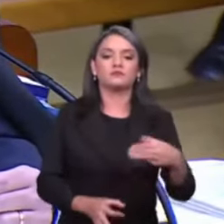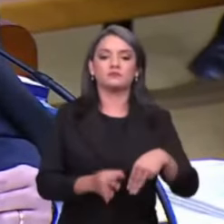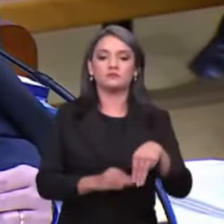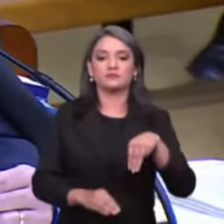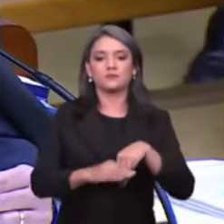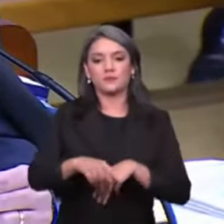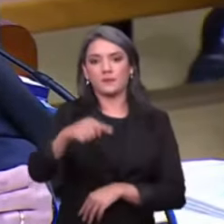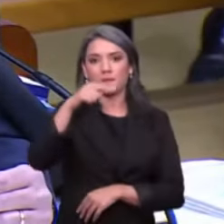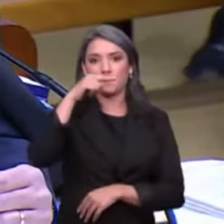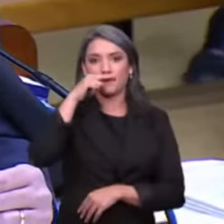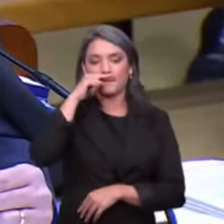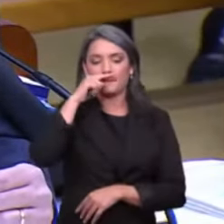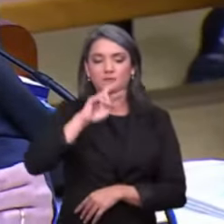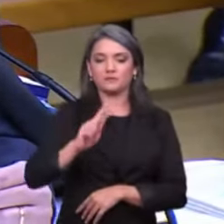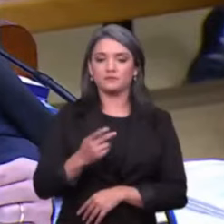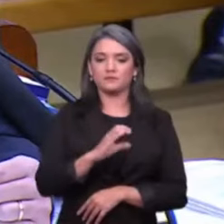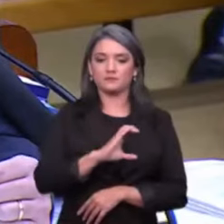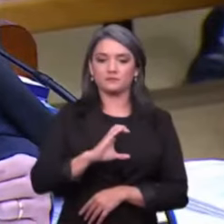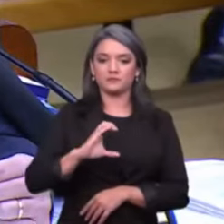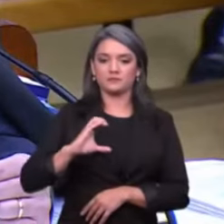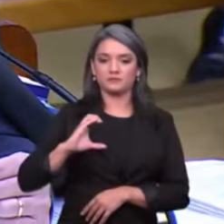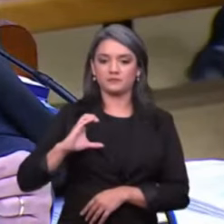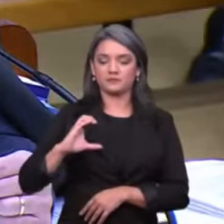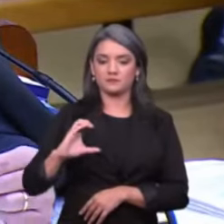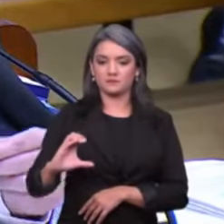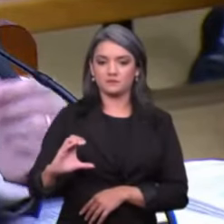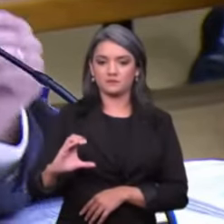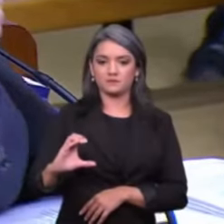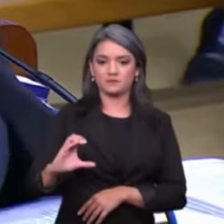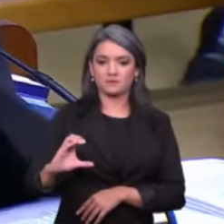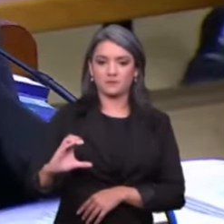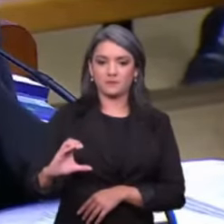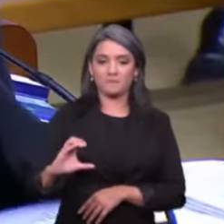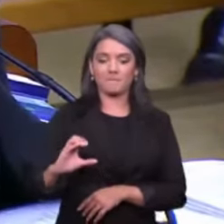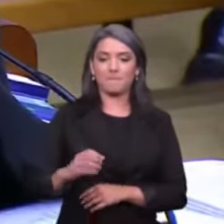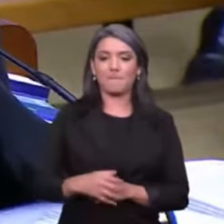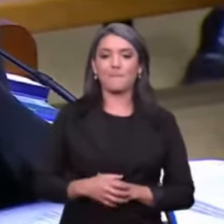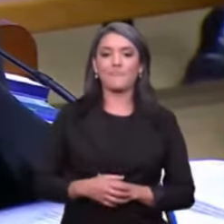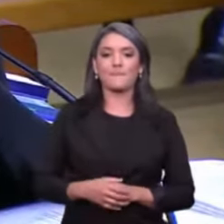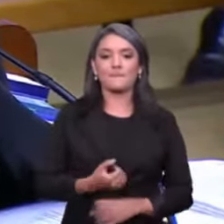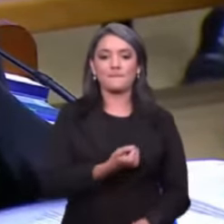no HC, agravo regimental no recurso ordinário em HC,